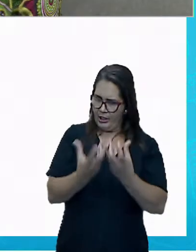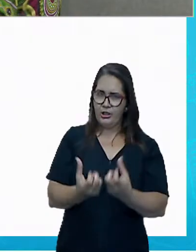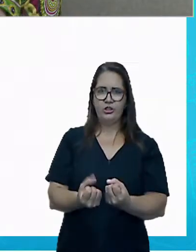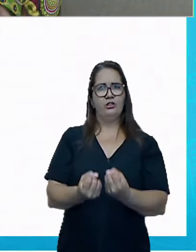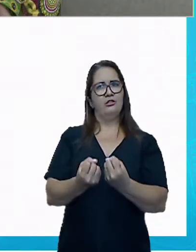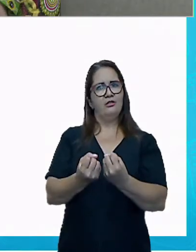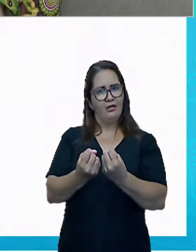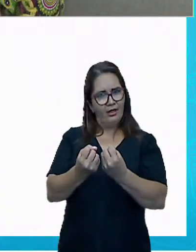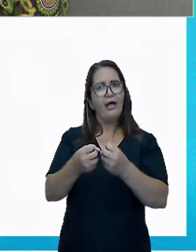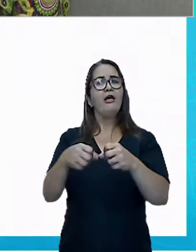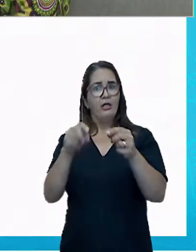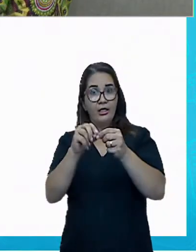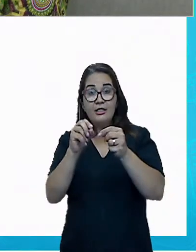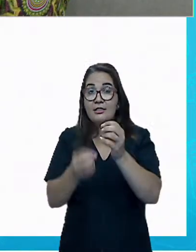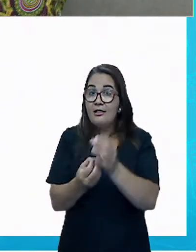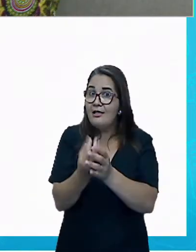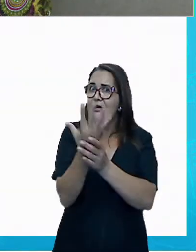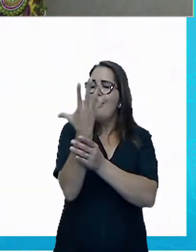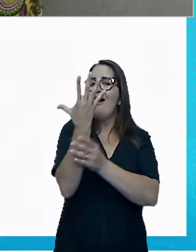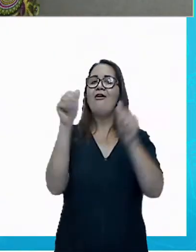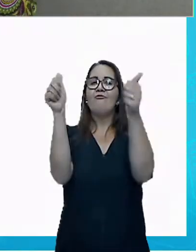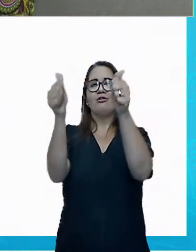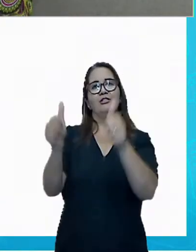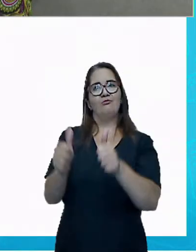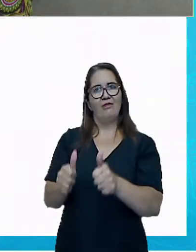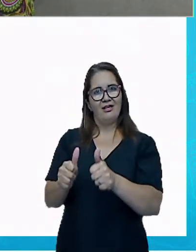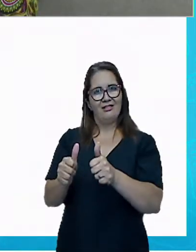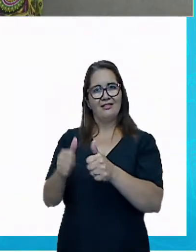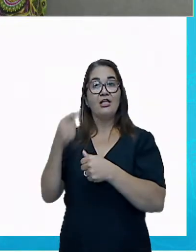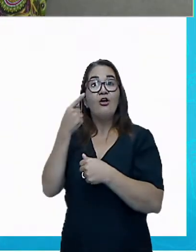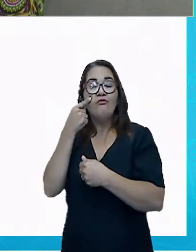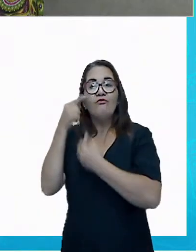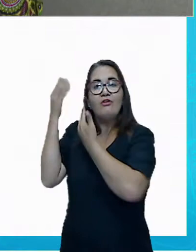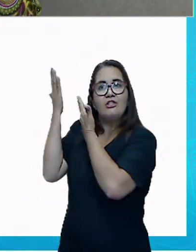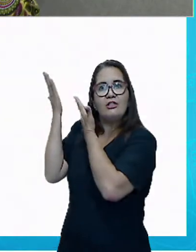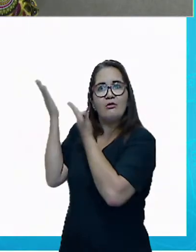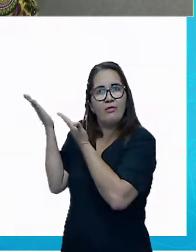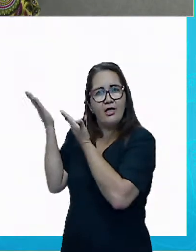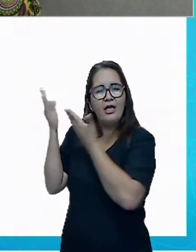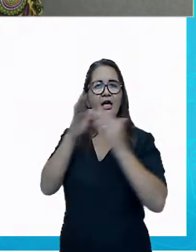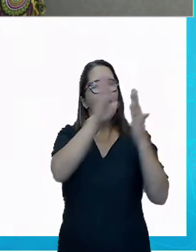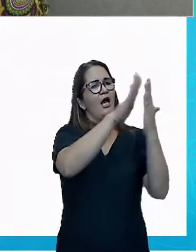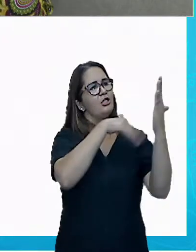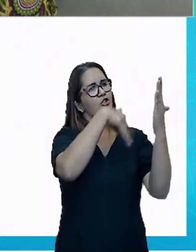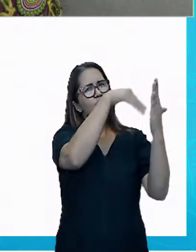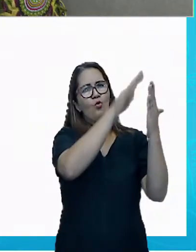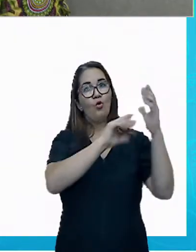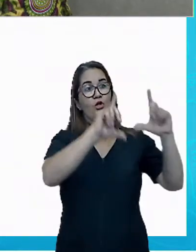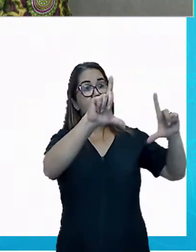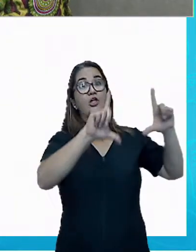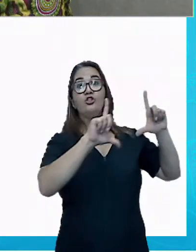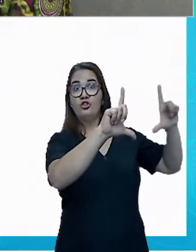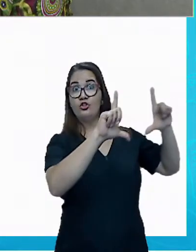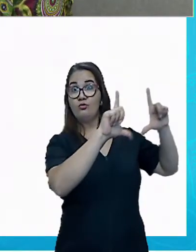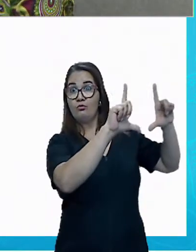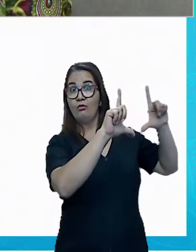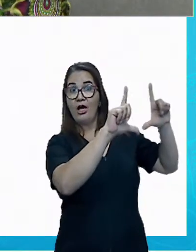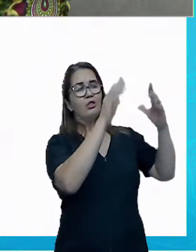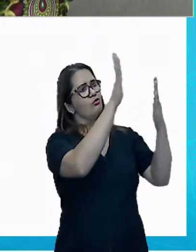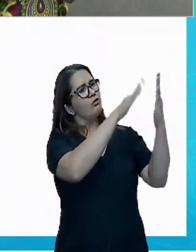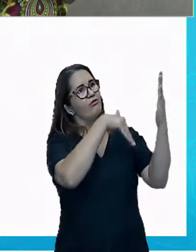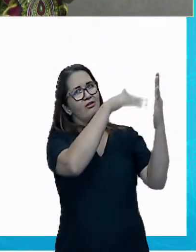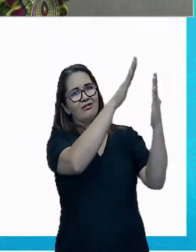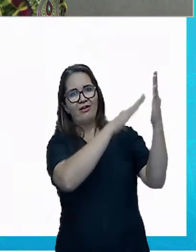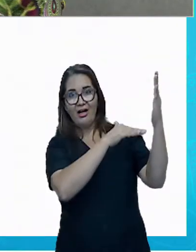Aqui vem a pintura, os quadros, as cores vibrantes, que eram propícias da